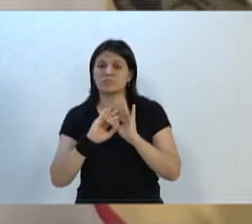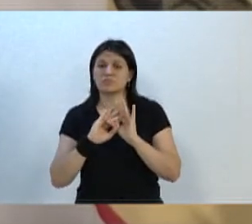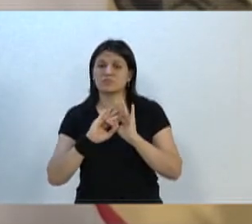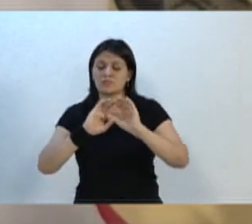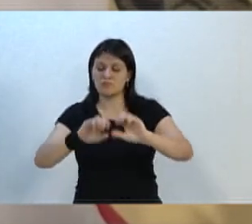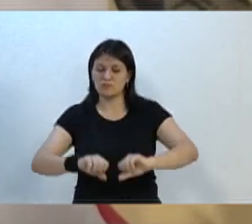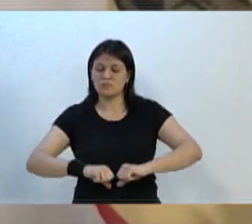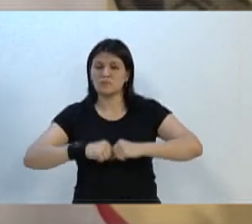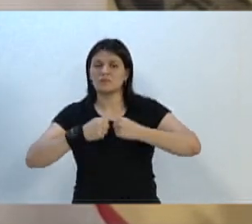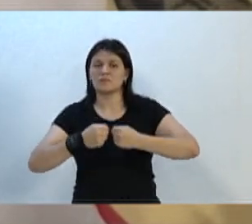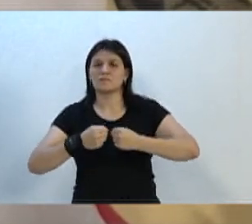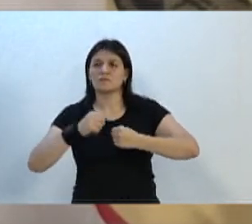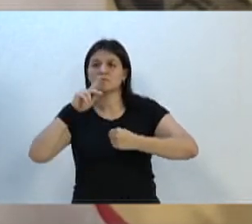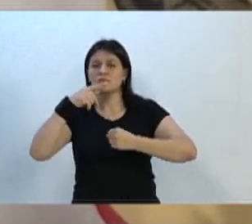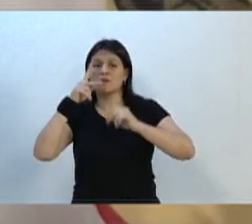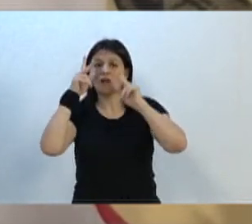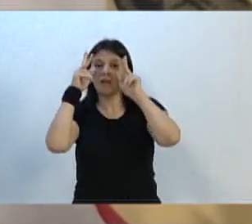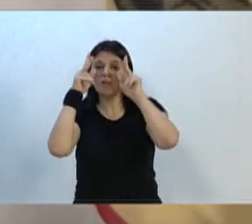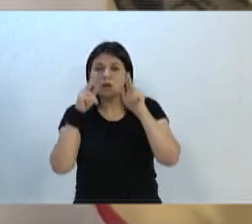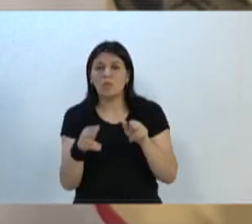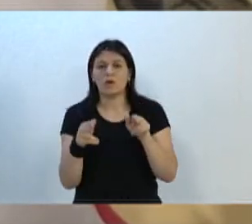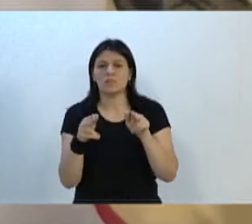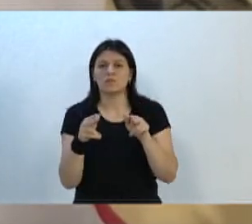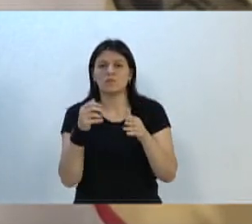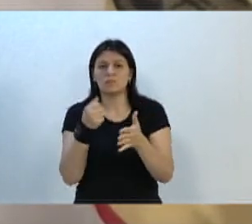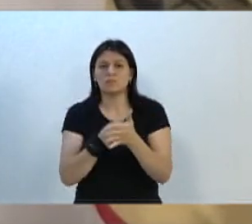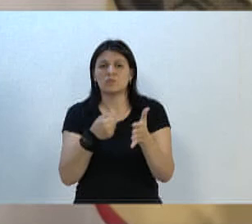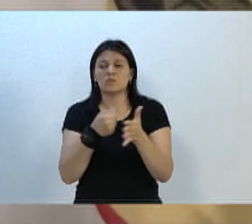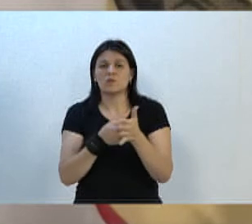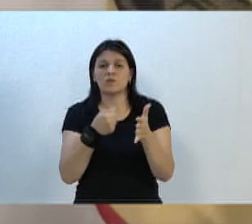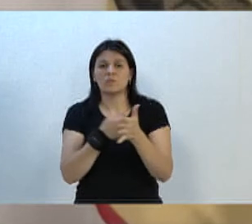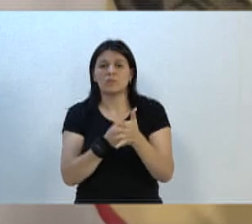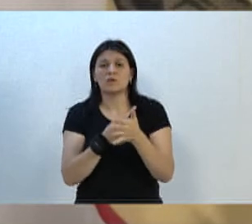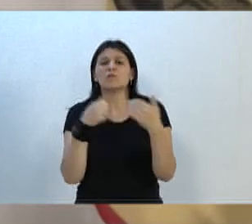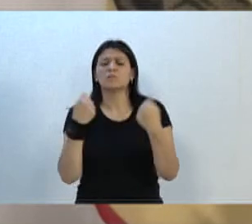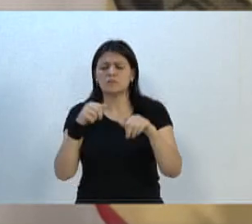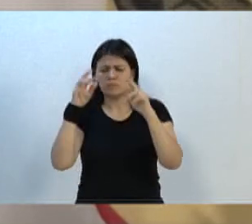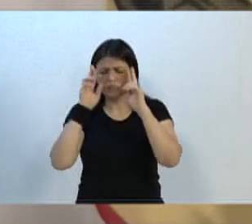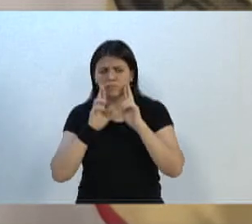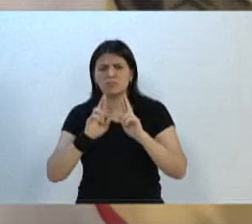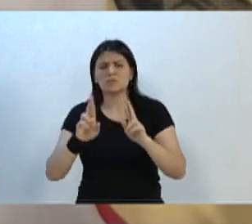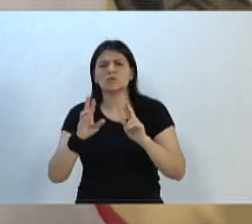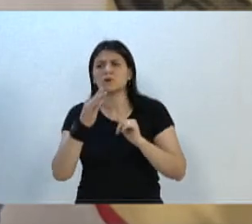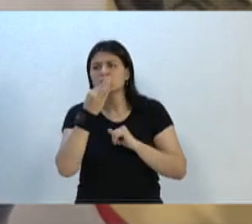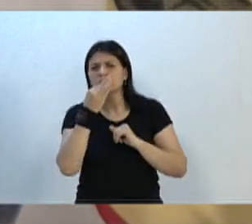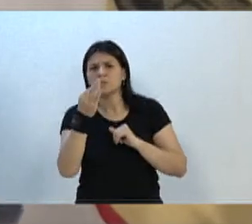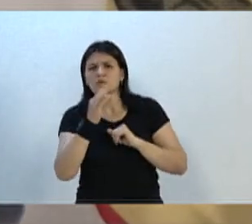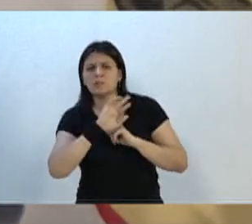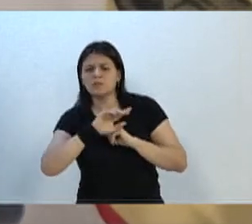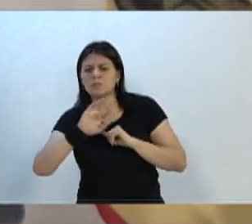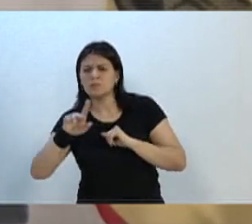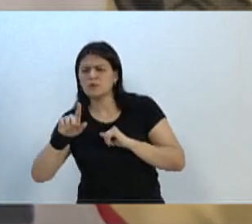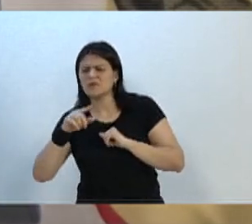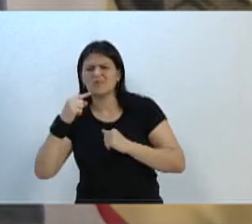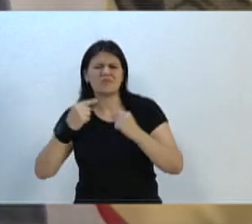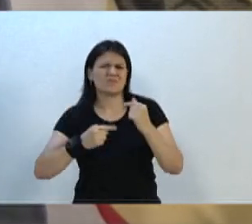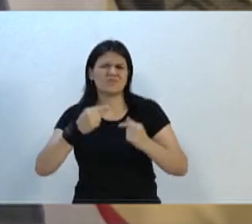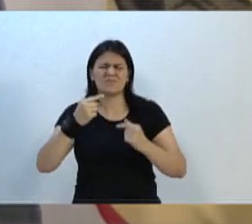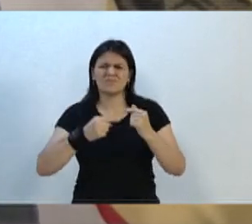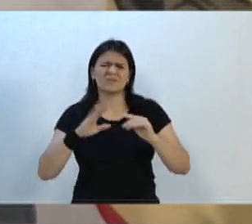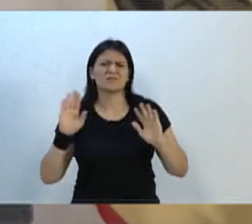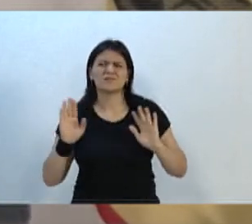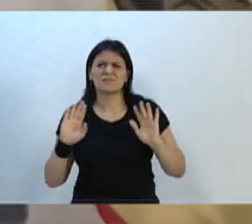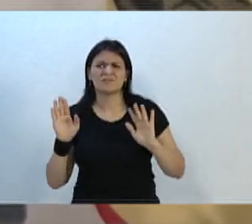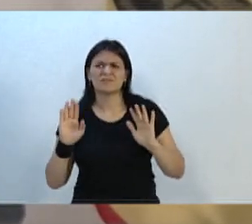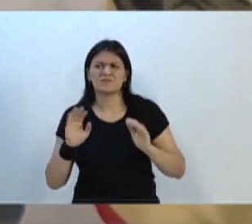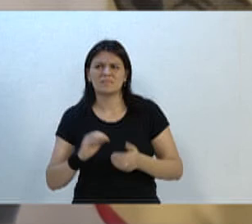o esforço falar a mesma linguagem cobrar nós queremos e nós temos que respeitar tem opiniões aqui são divergentes eu não vou aqui discutir